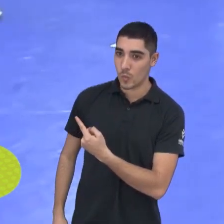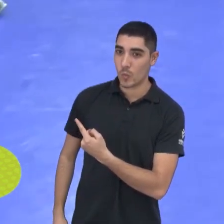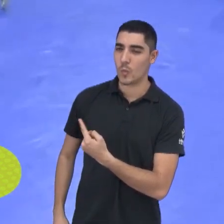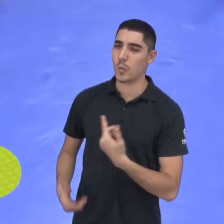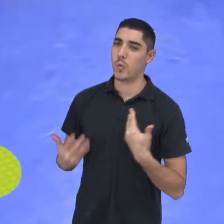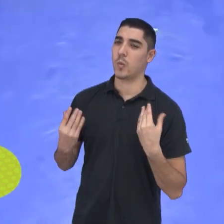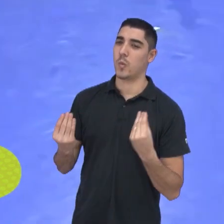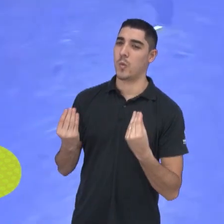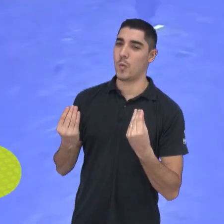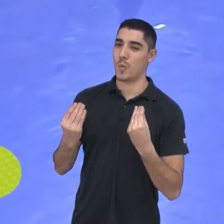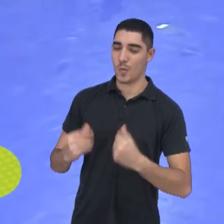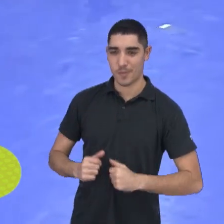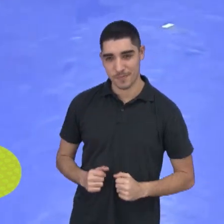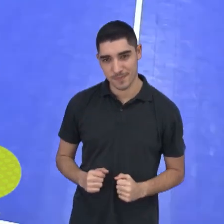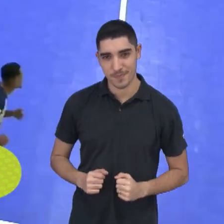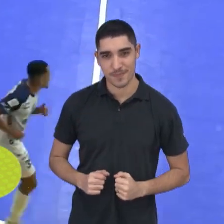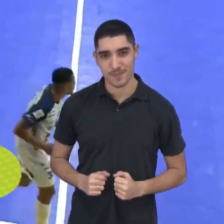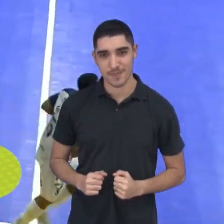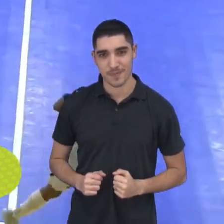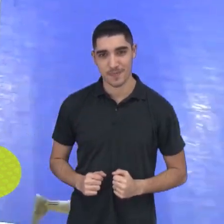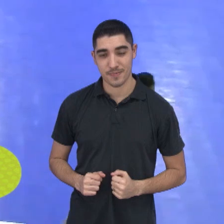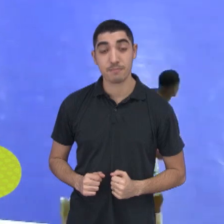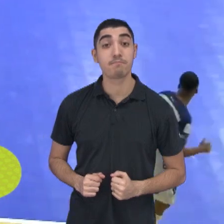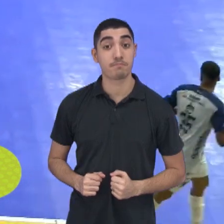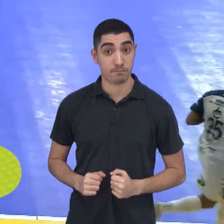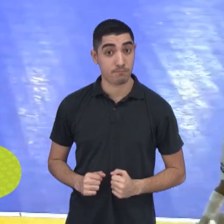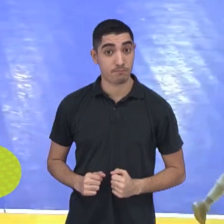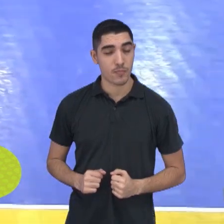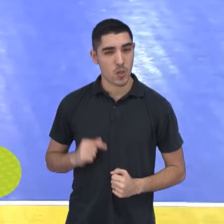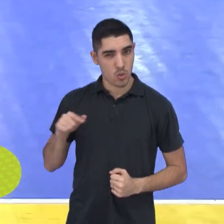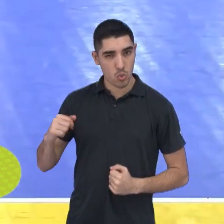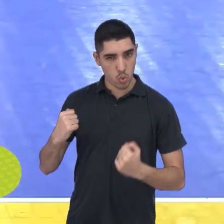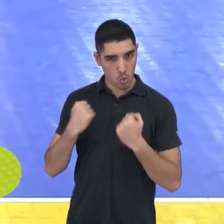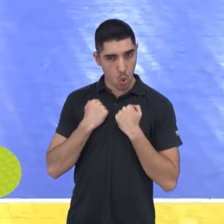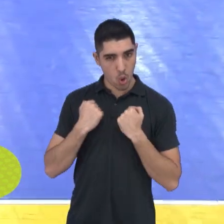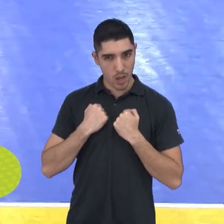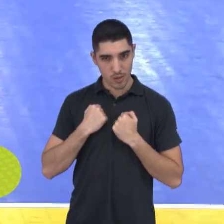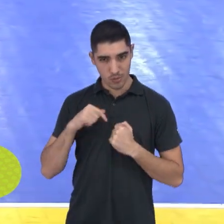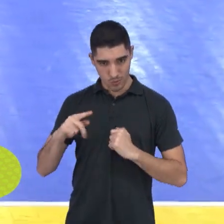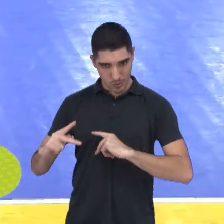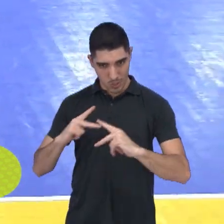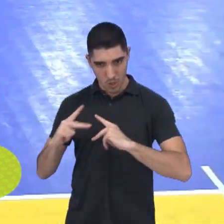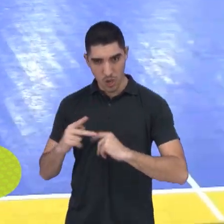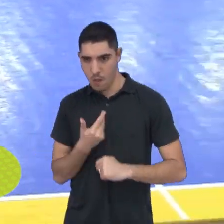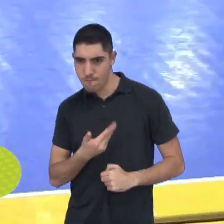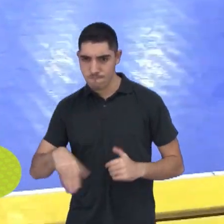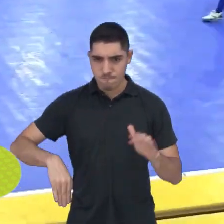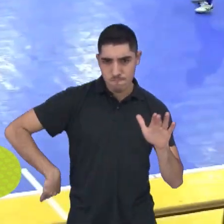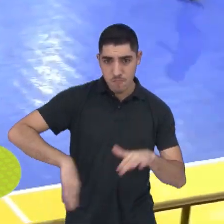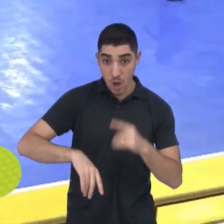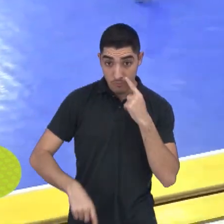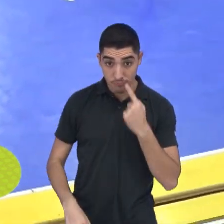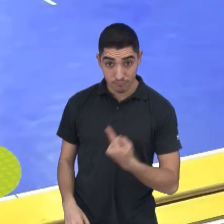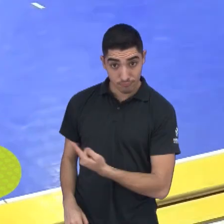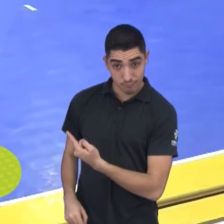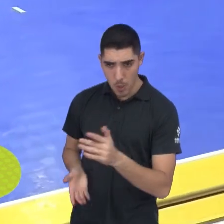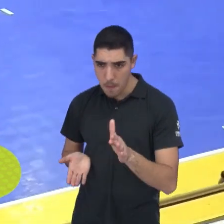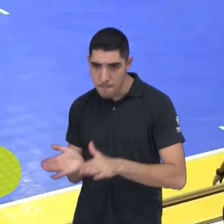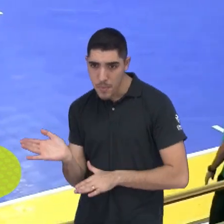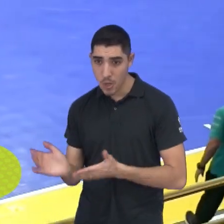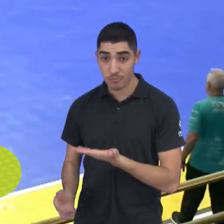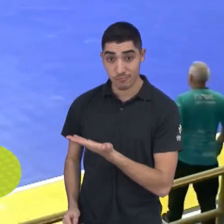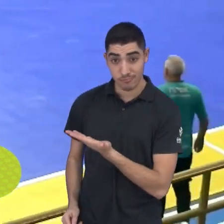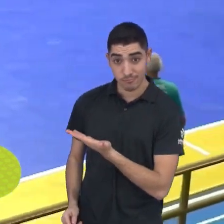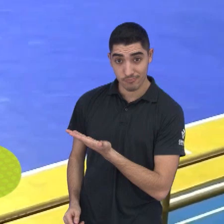Ô, Leozinho! O goleiro David do São José saiu jogando, fez uma boa finta na marcação, rompeu